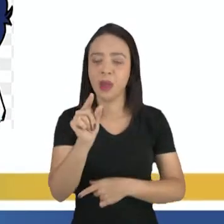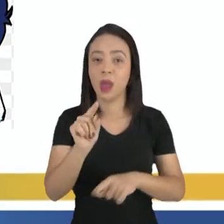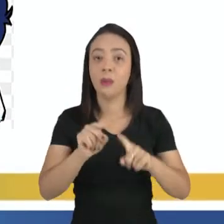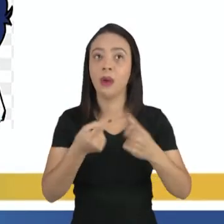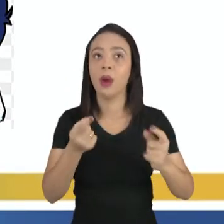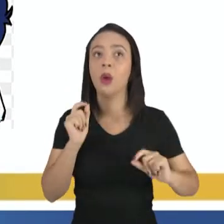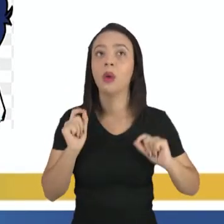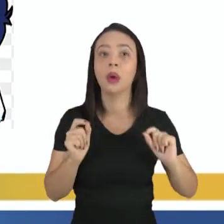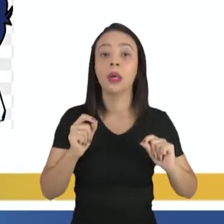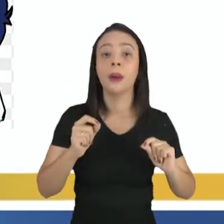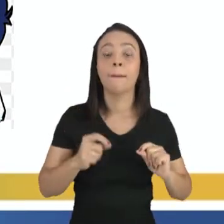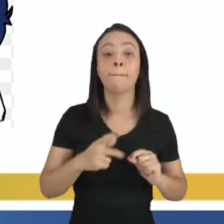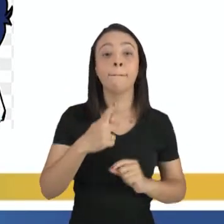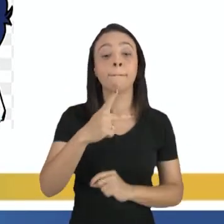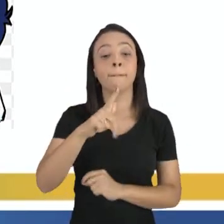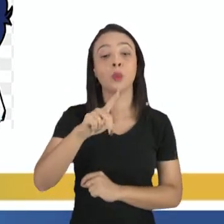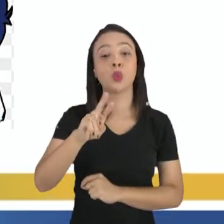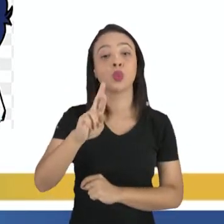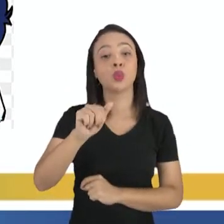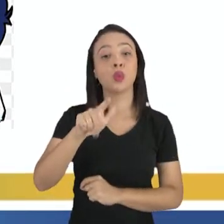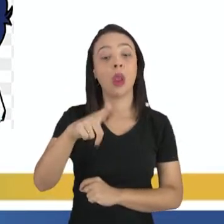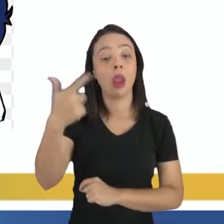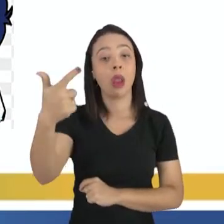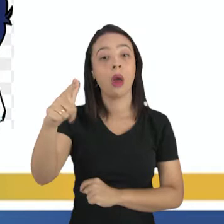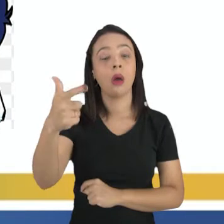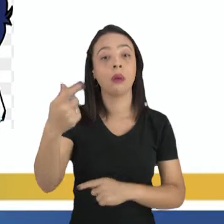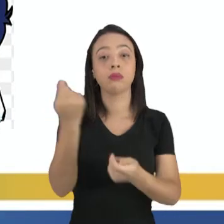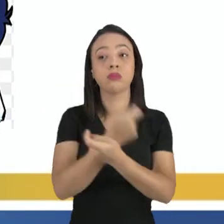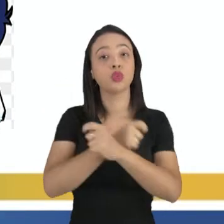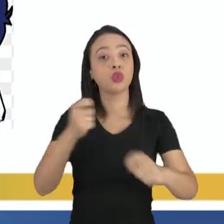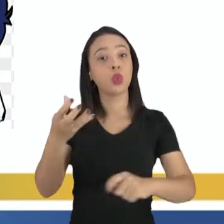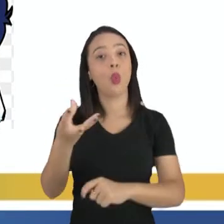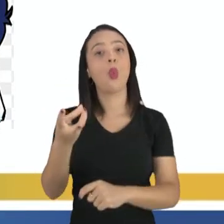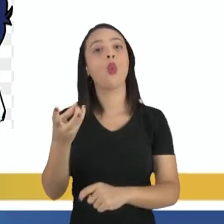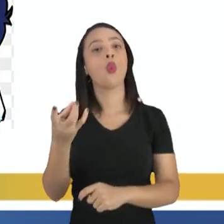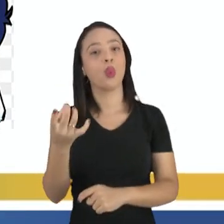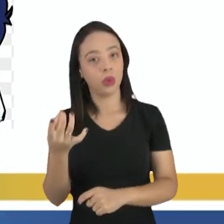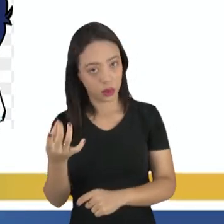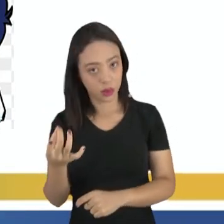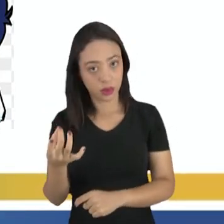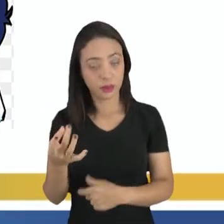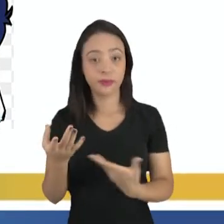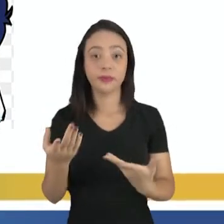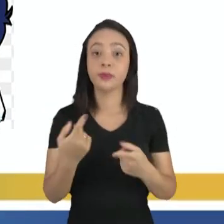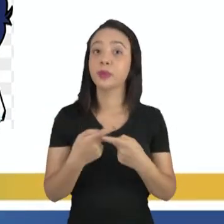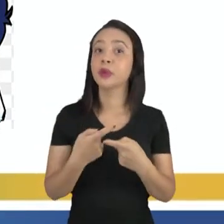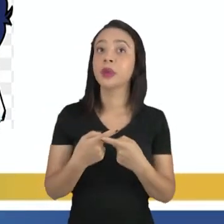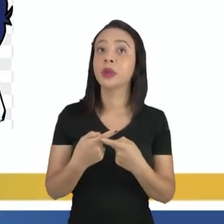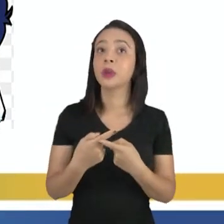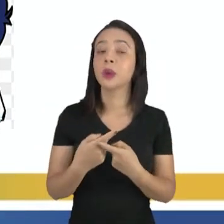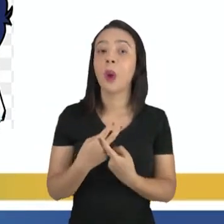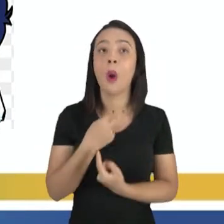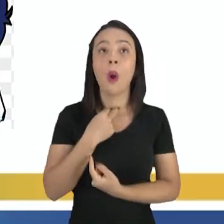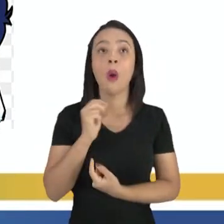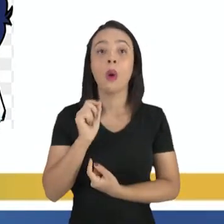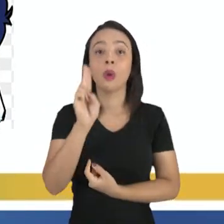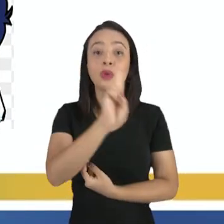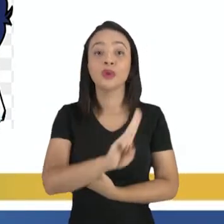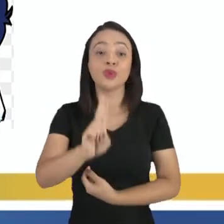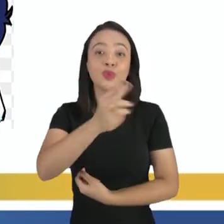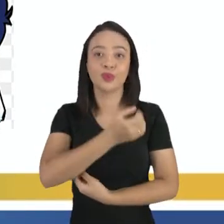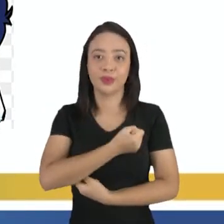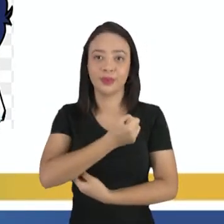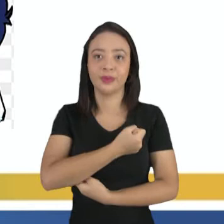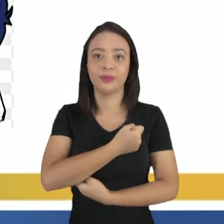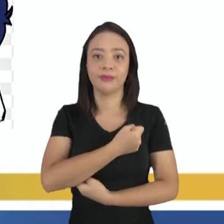eles não têm plural, ou seja, a gente não pode contar esses substantivos. Nós não podemos usar números com